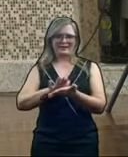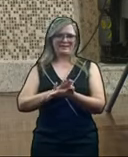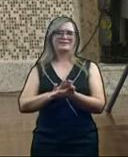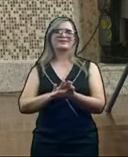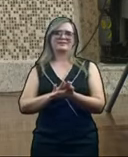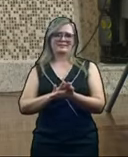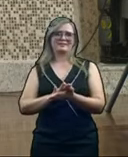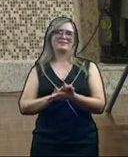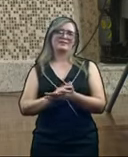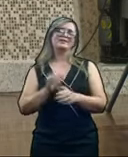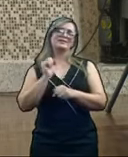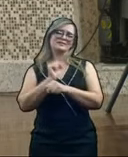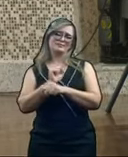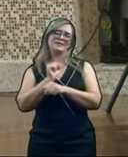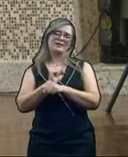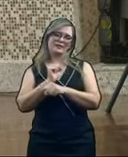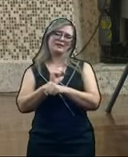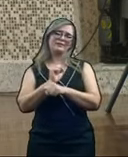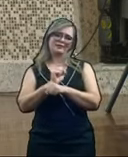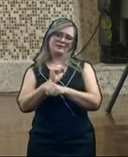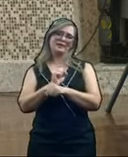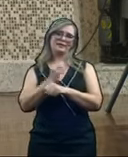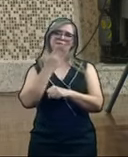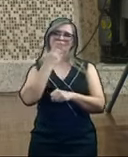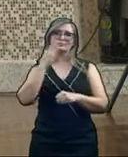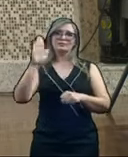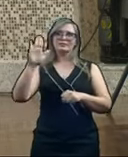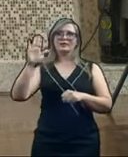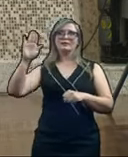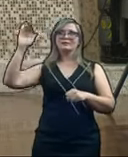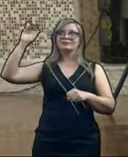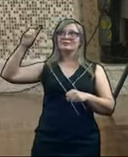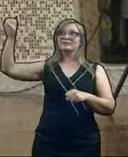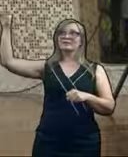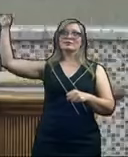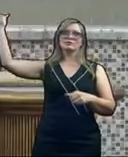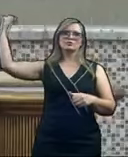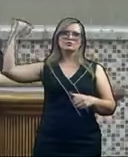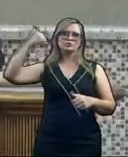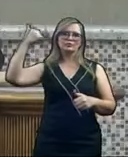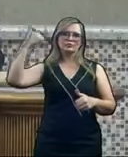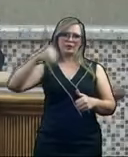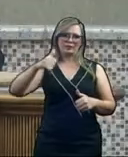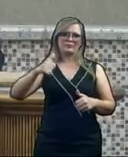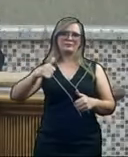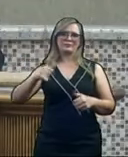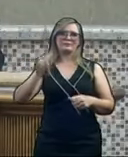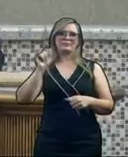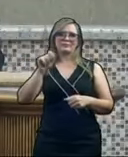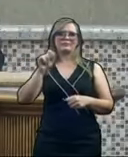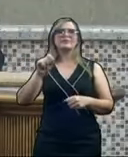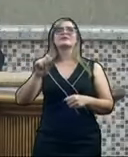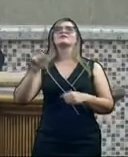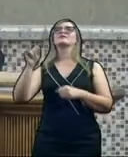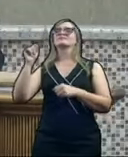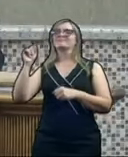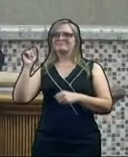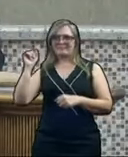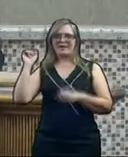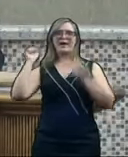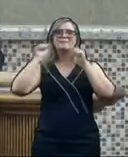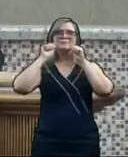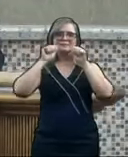sim mas havia uma promessa de Deus na vida da minha mãe na vida do meu pai na vida daquela família Assim como Deus